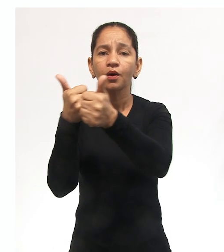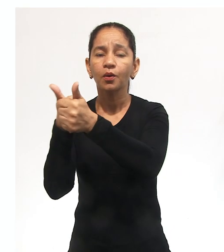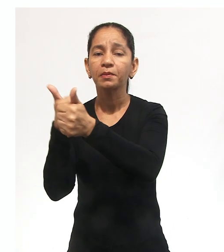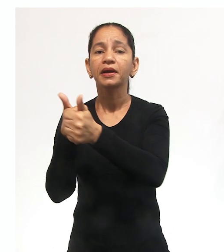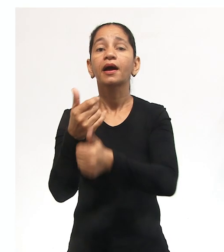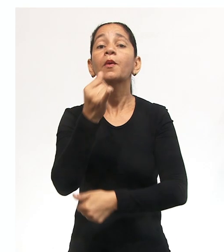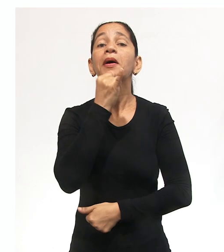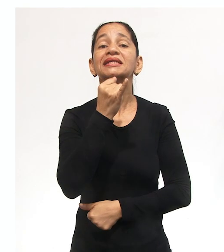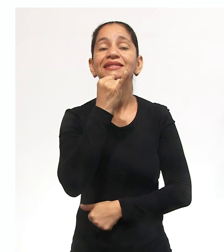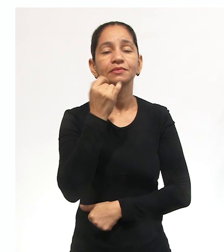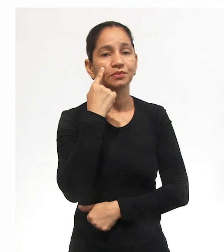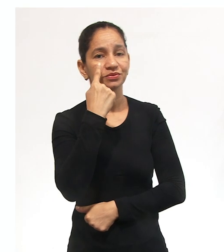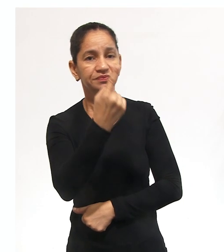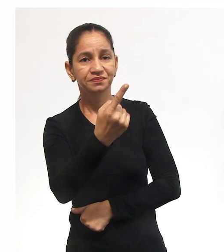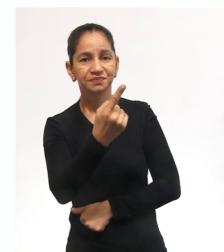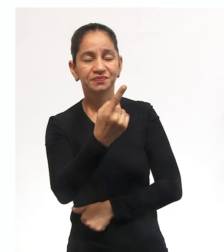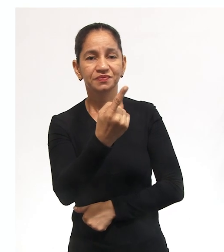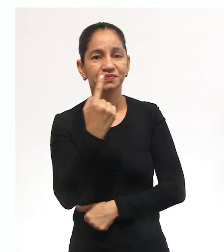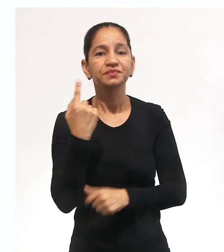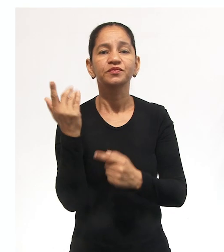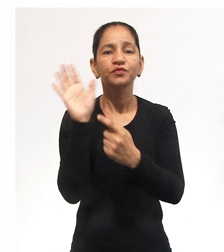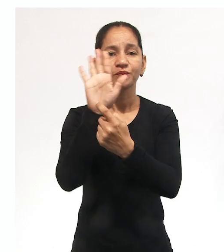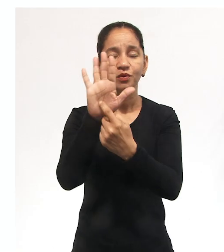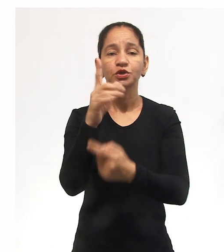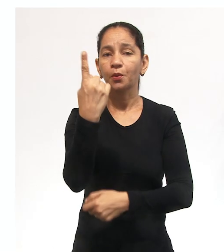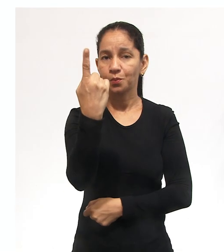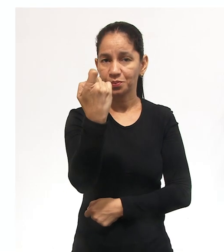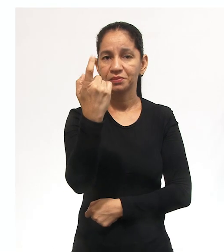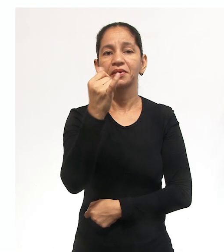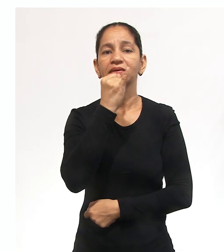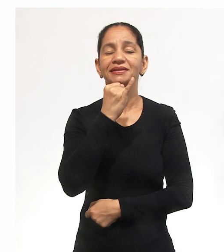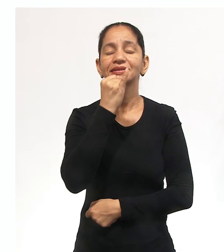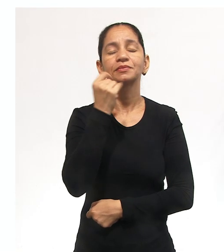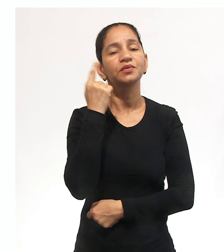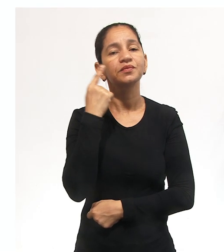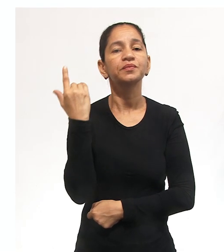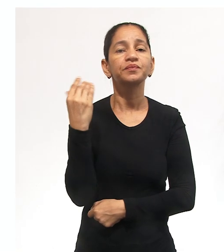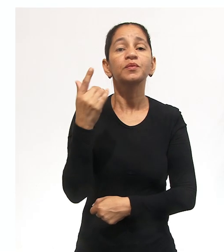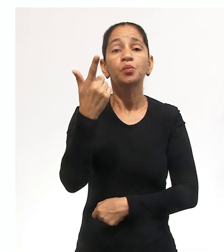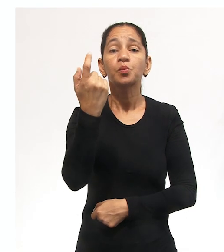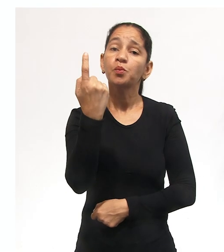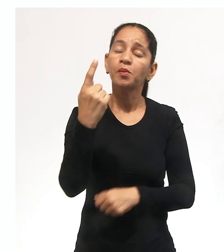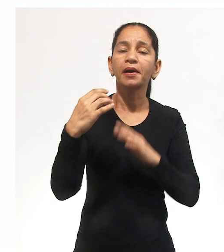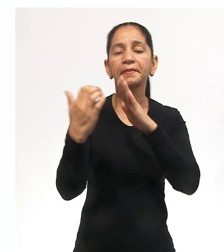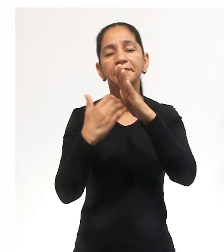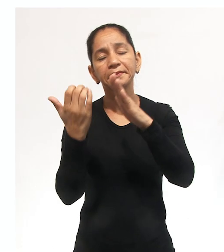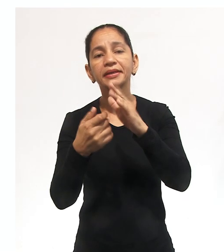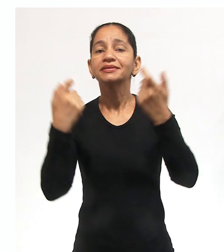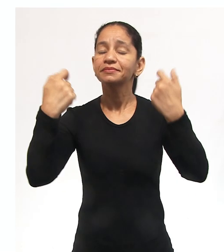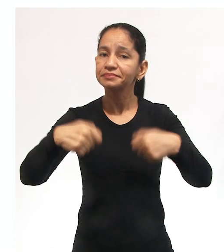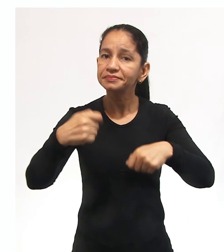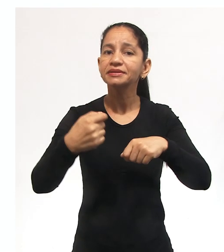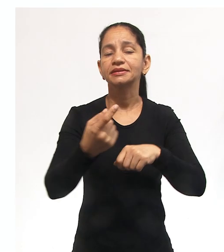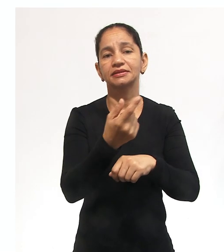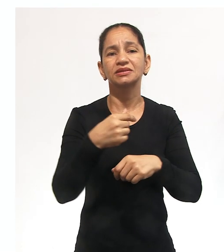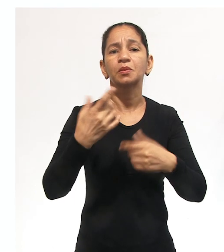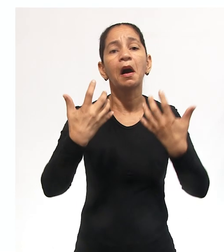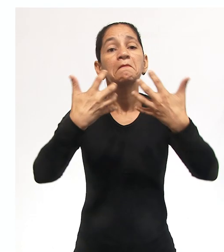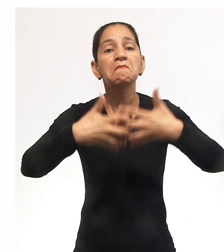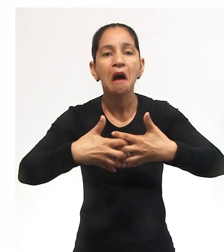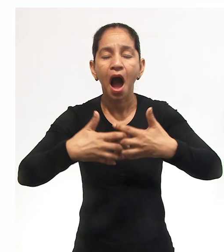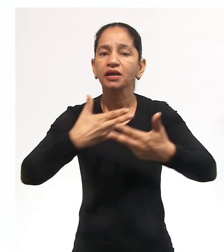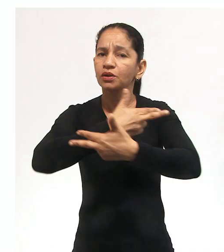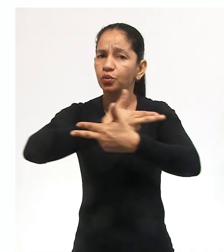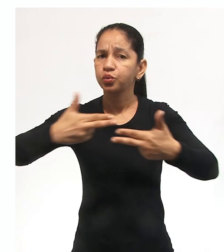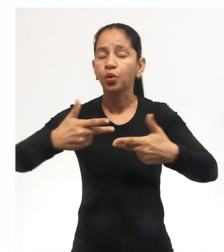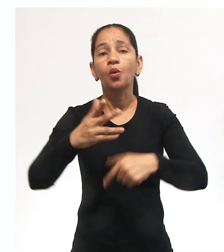nos exemplos. Então, a gente tem aqui o primeiro exemplo. Uma empresa precisa financiar um maquinário.